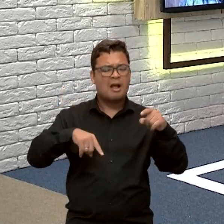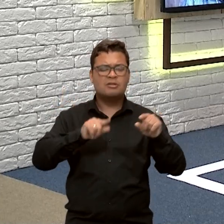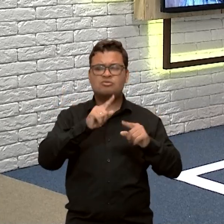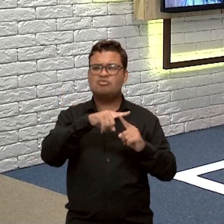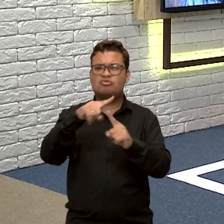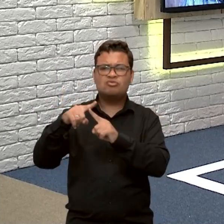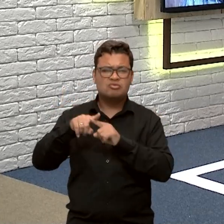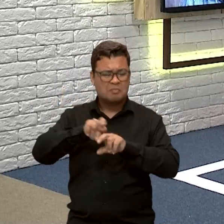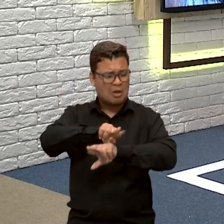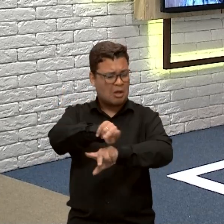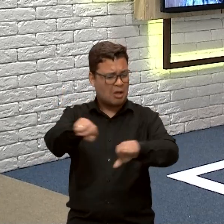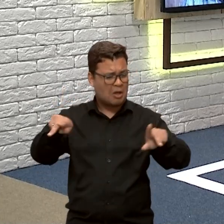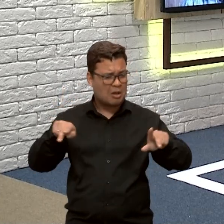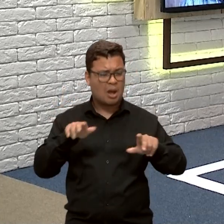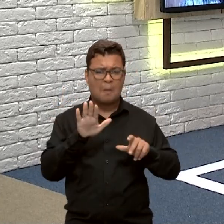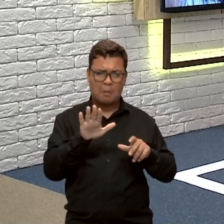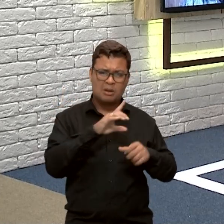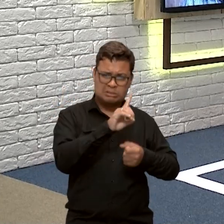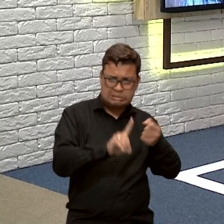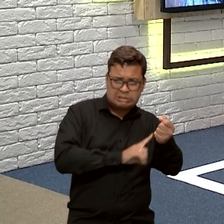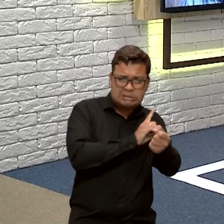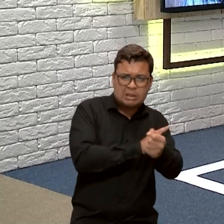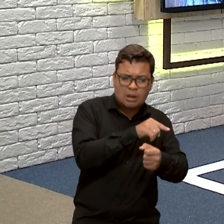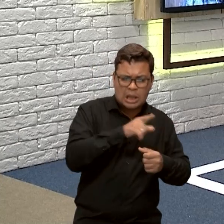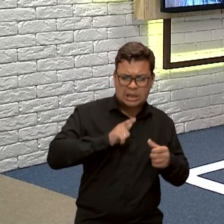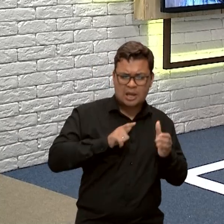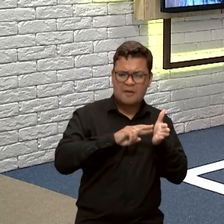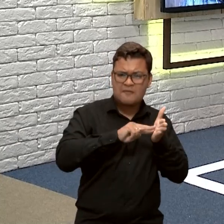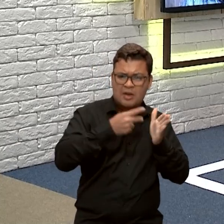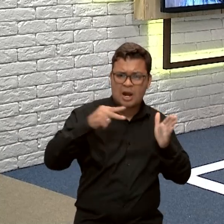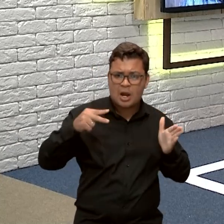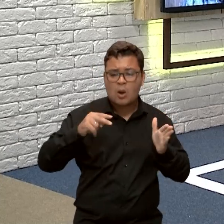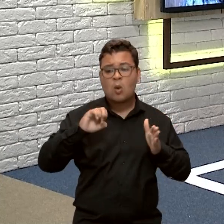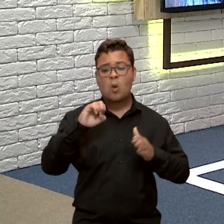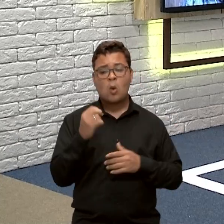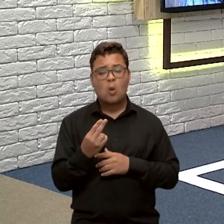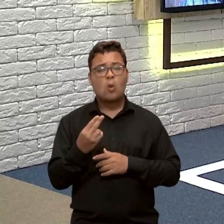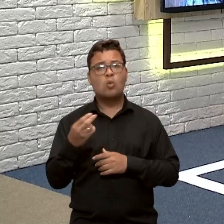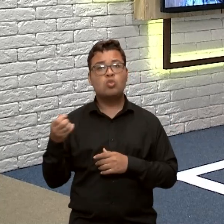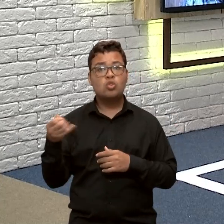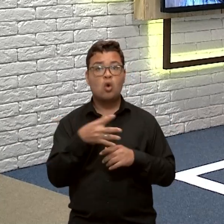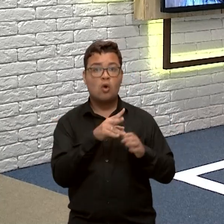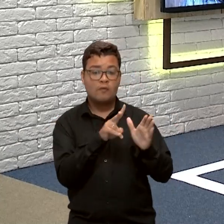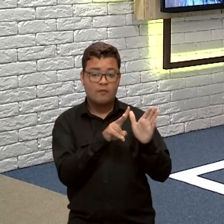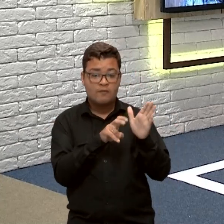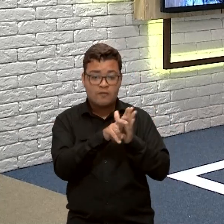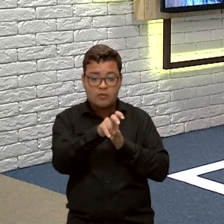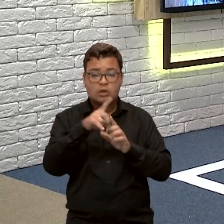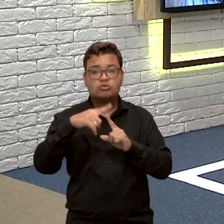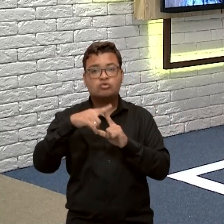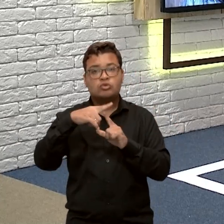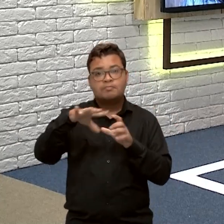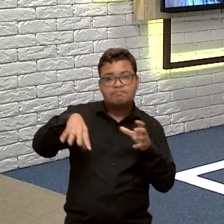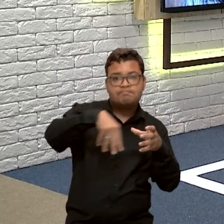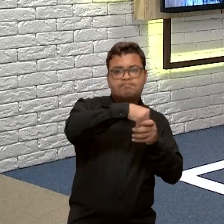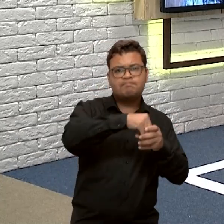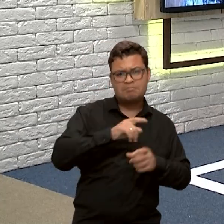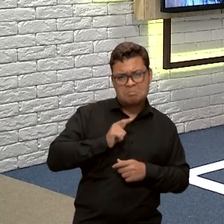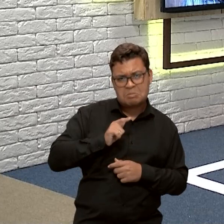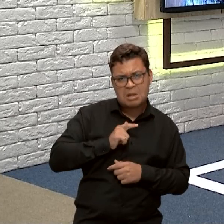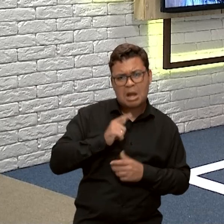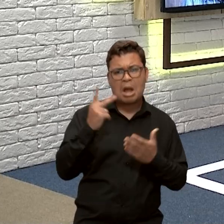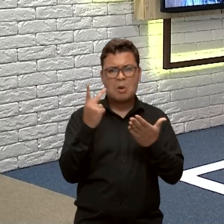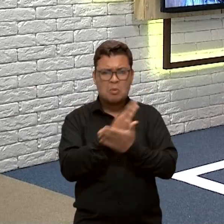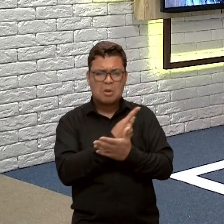até mesmo mutação. A gente ouviu falar muito, né, nos últimos anos sobre mutação, sobre variantes, subvariantes, né, referentes ao